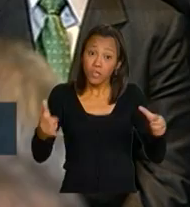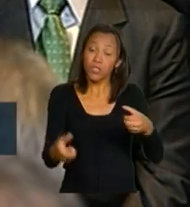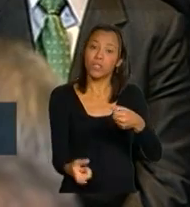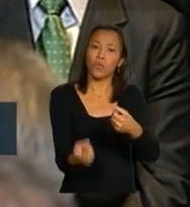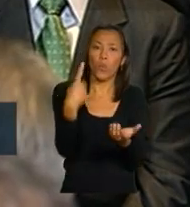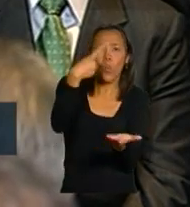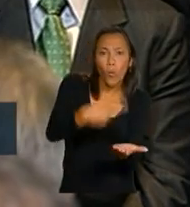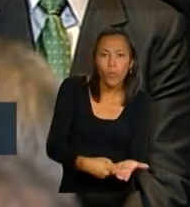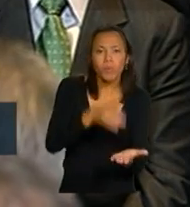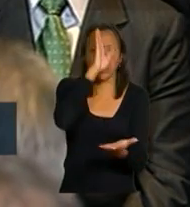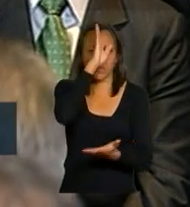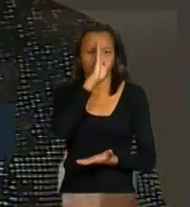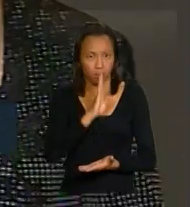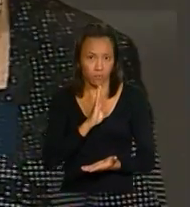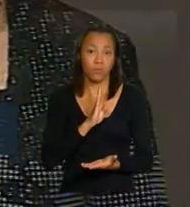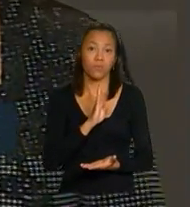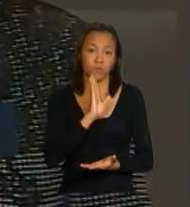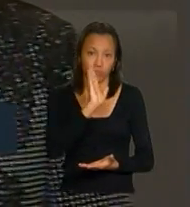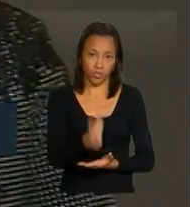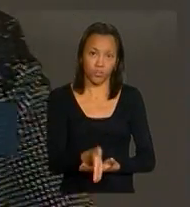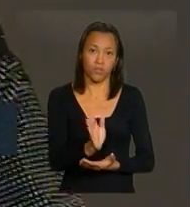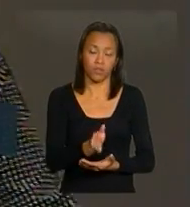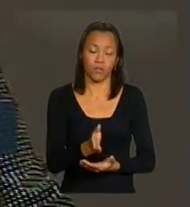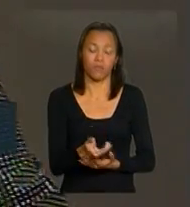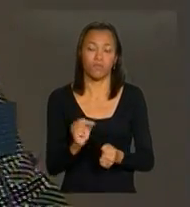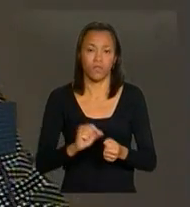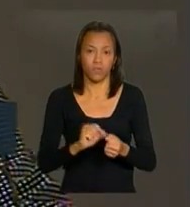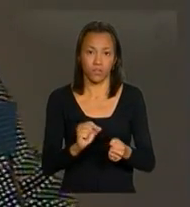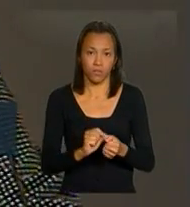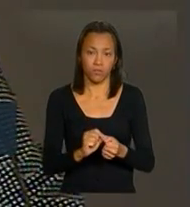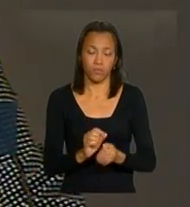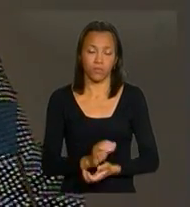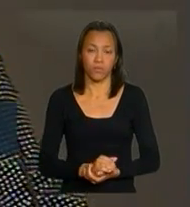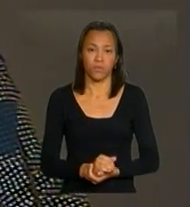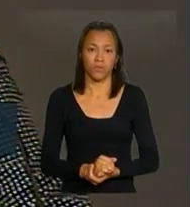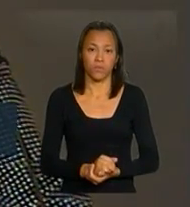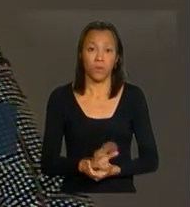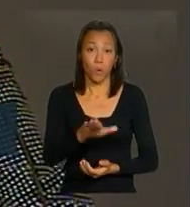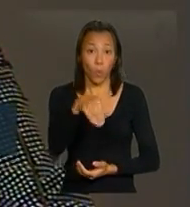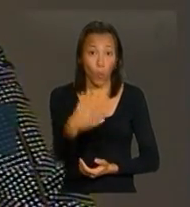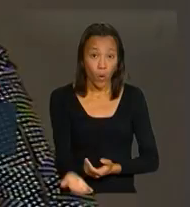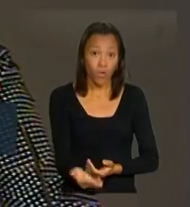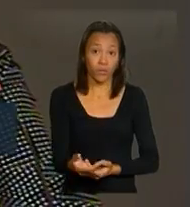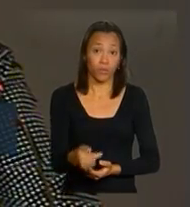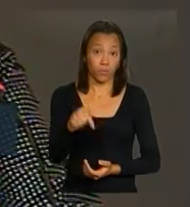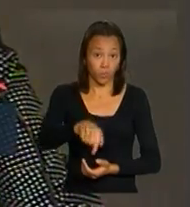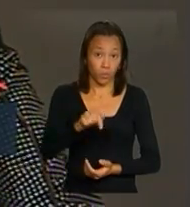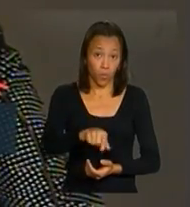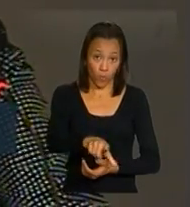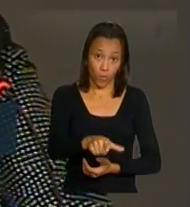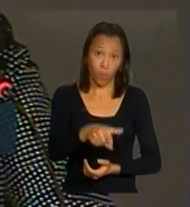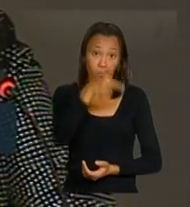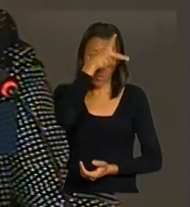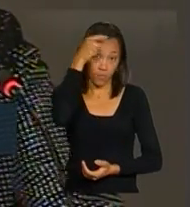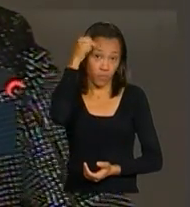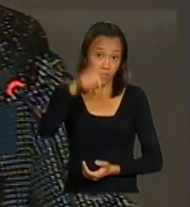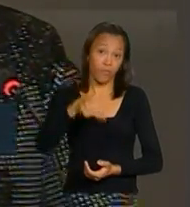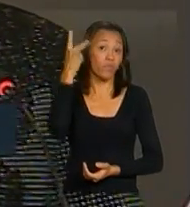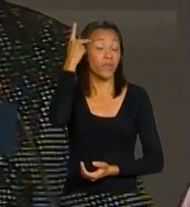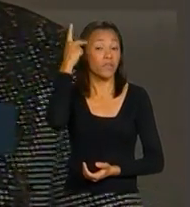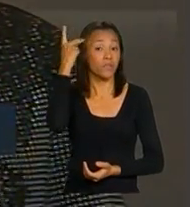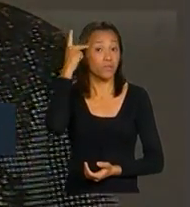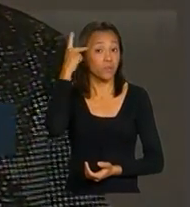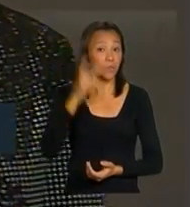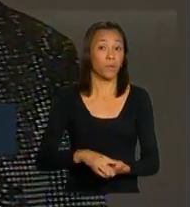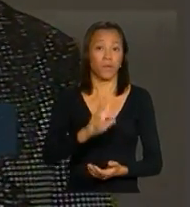que estabelecemos ainda quando o atual prefeito eleito de São Paulo, Fernando